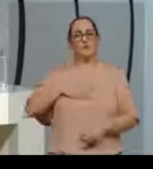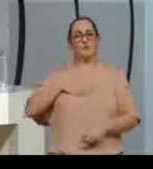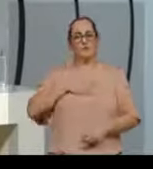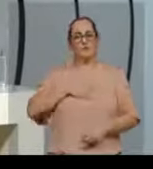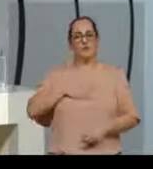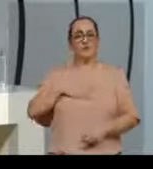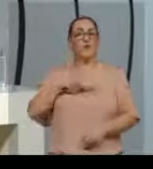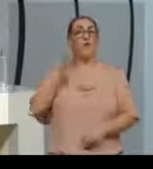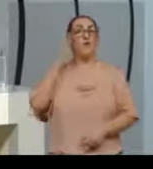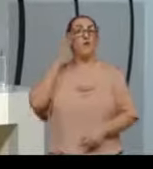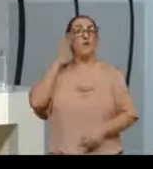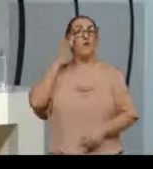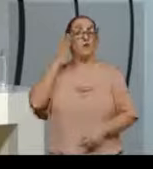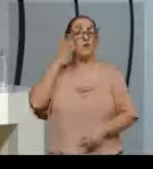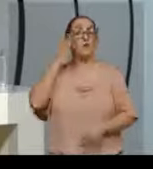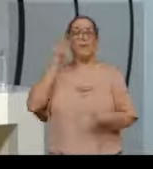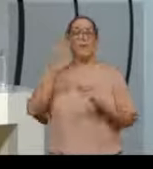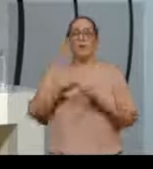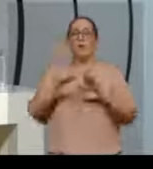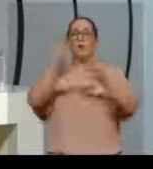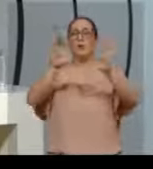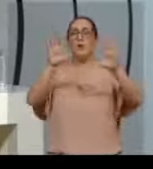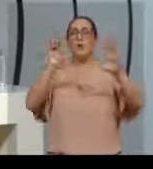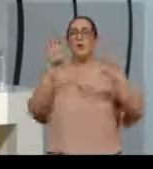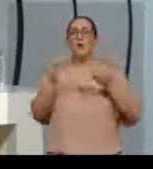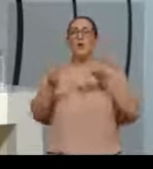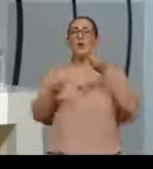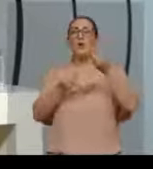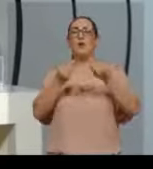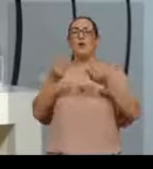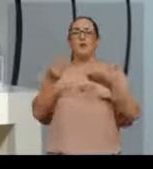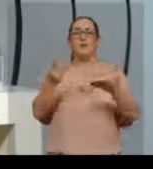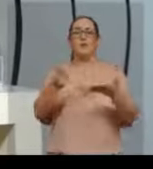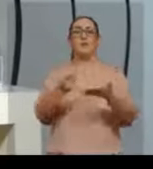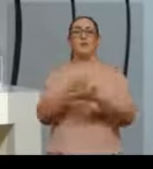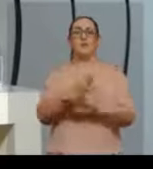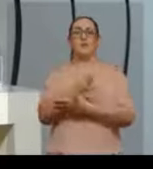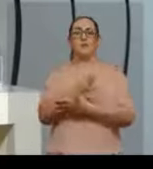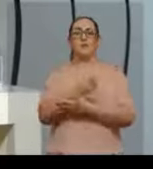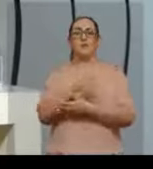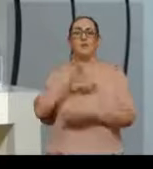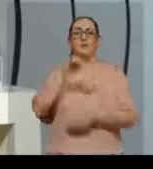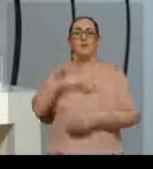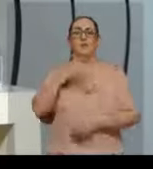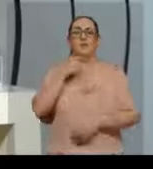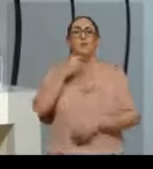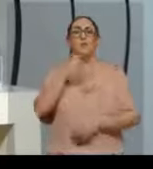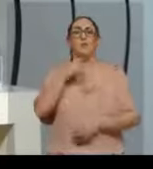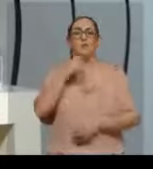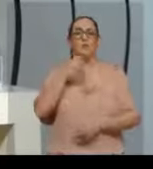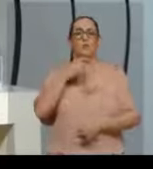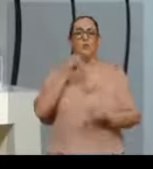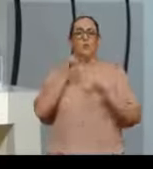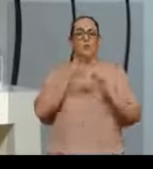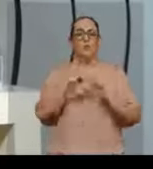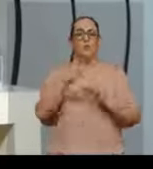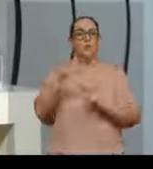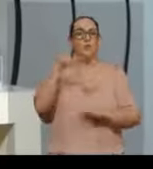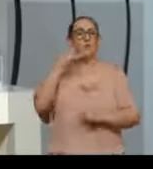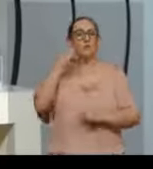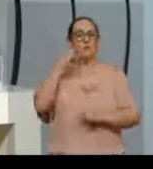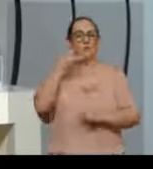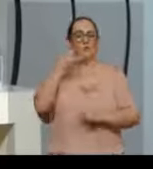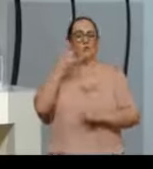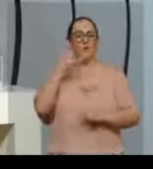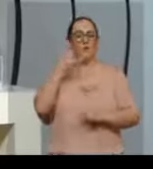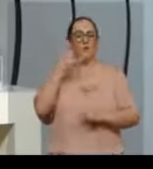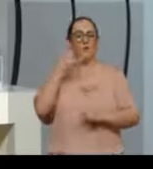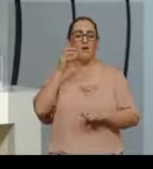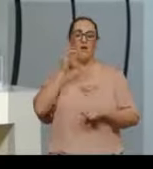conseguido entender um pouquinho sobre esse processo de isomeria. Se ficou alguma dúvida, ligue para os nossos canais de